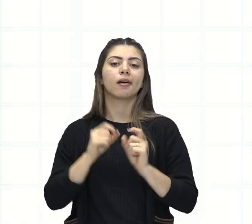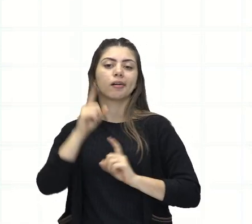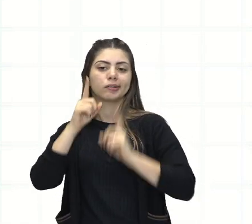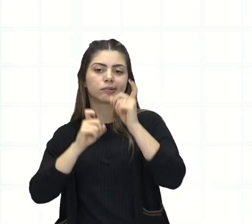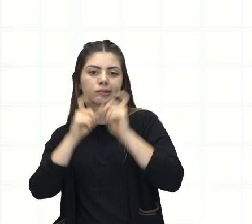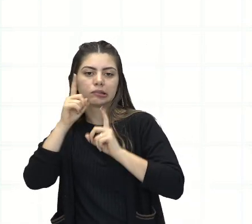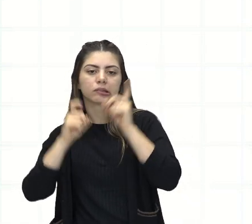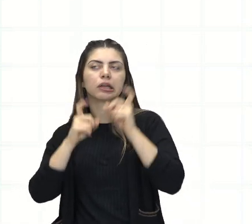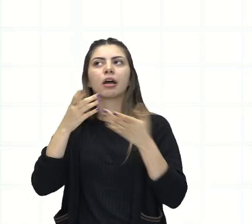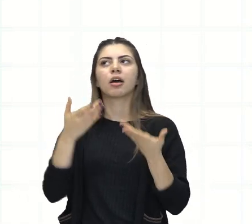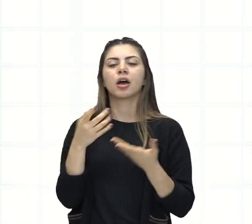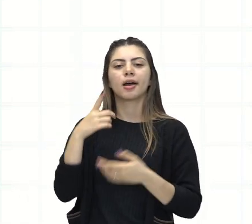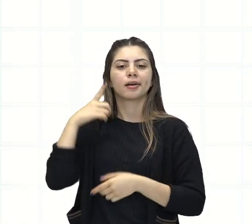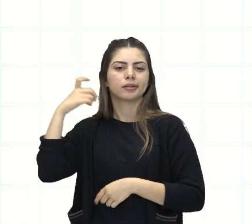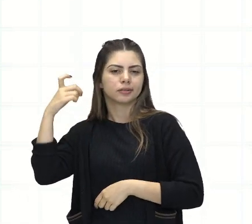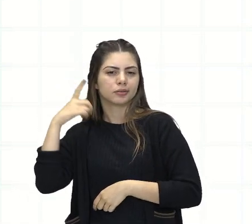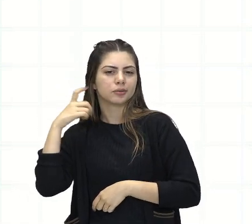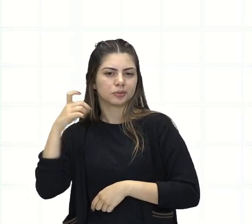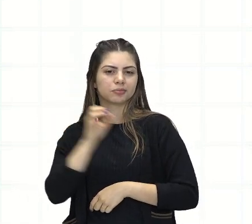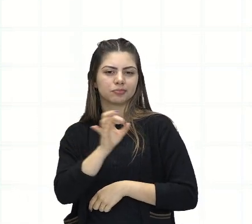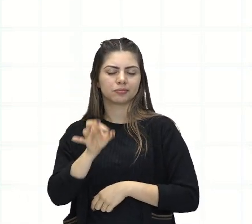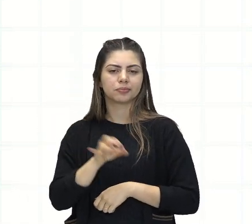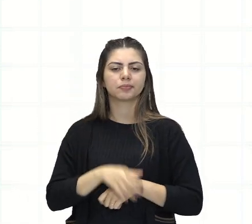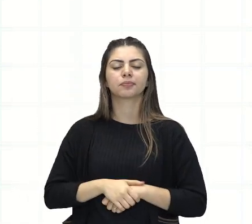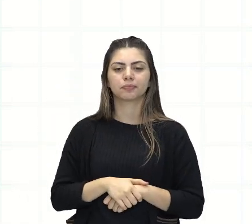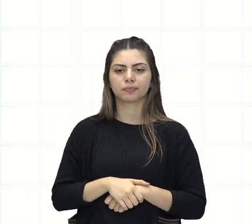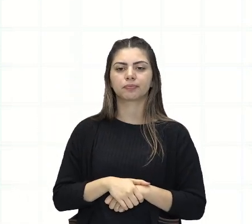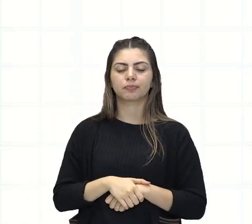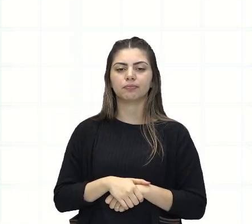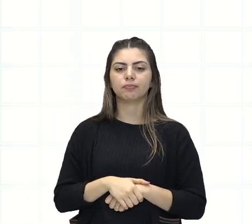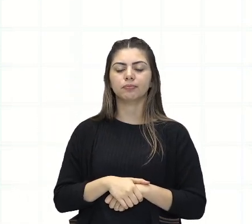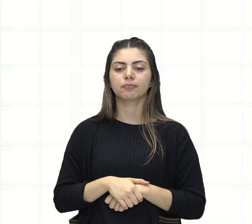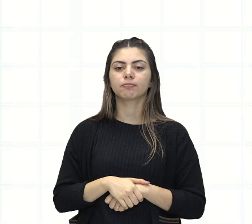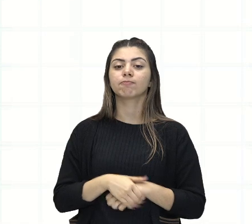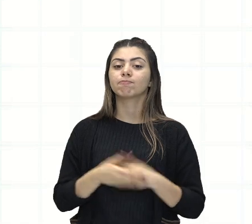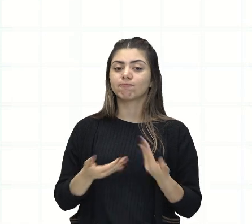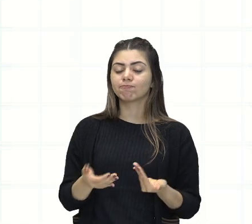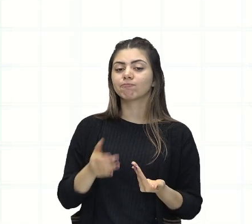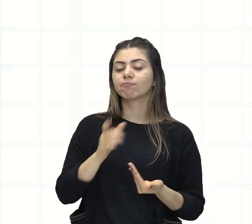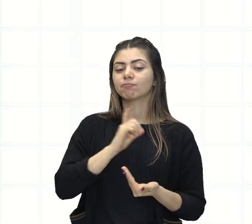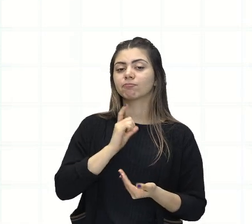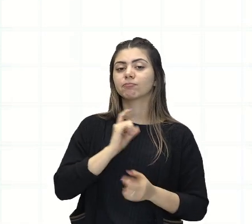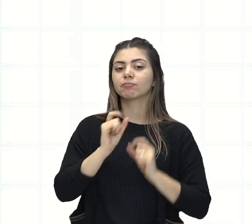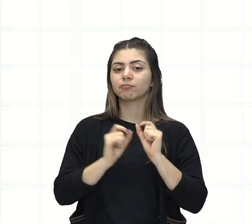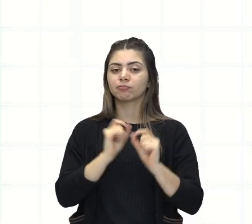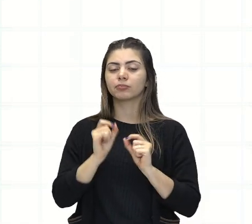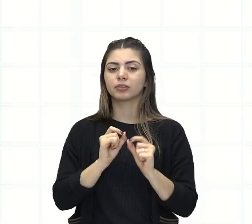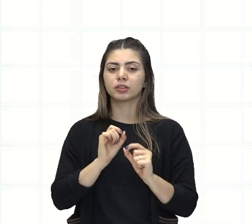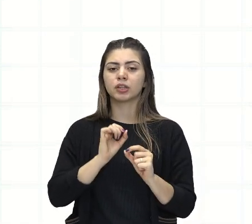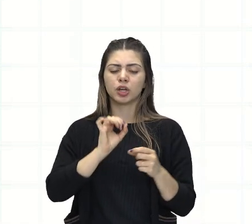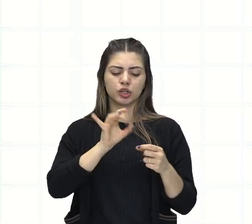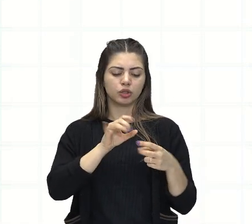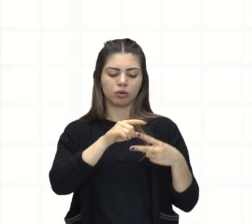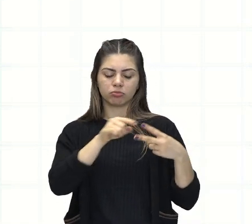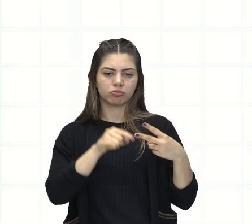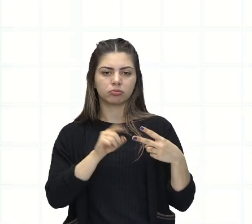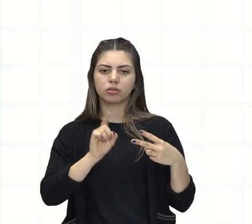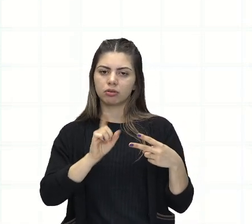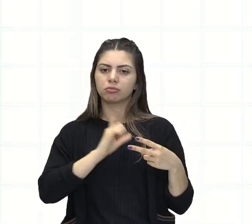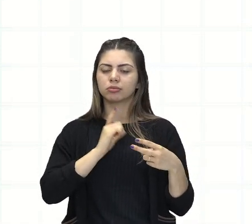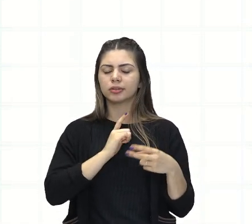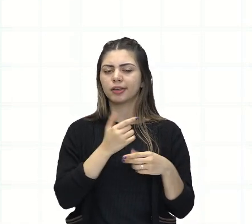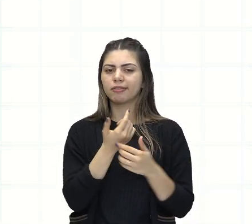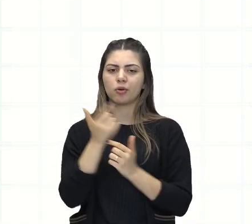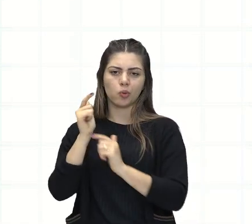os sons, certo? Então, existem, além das formas escritas